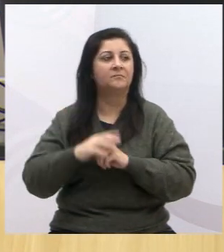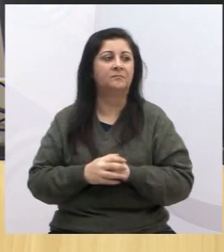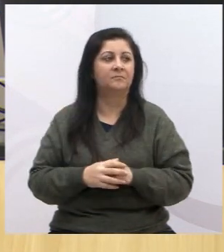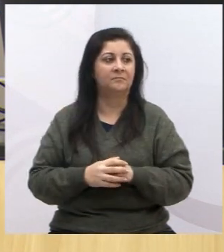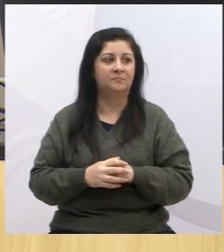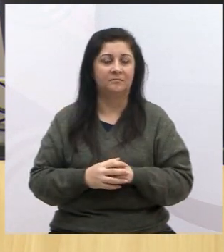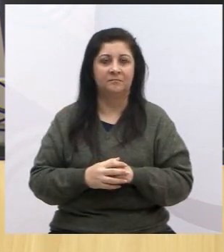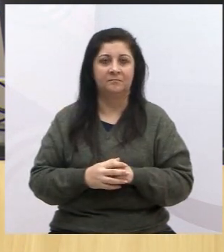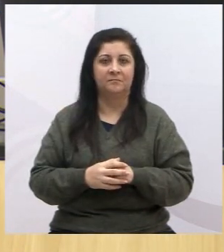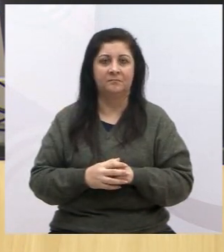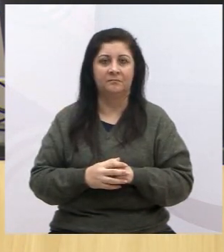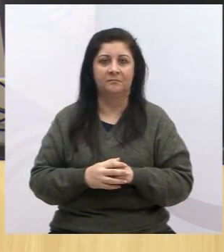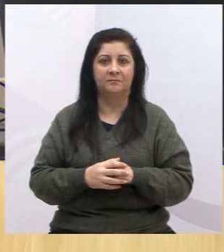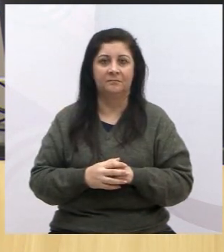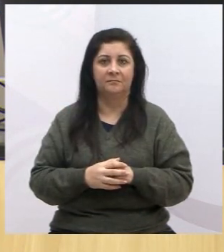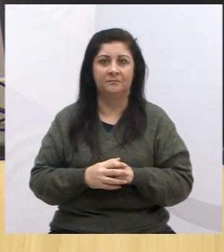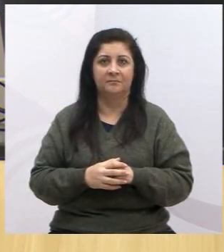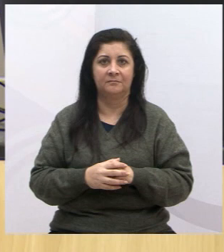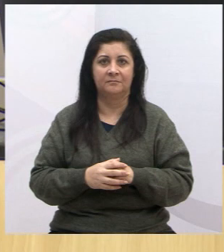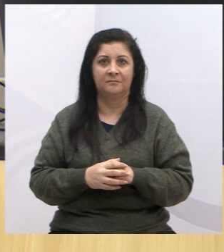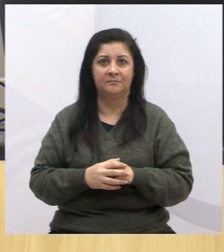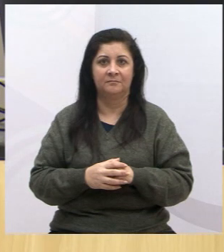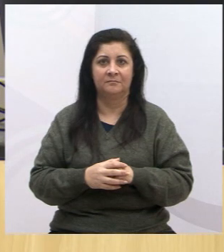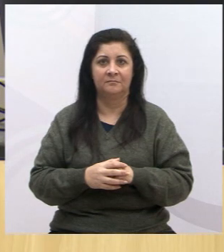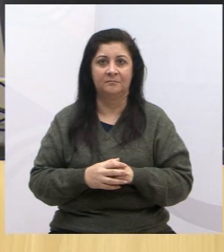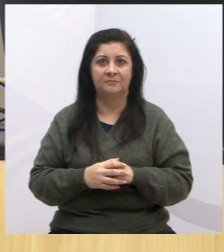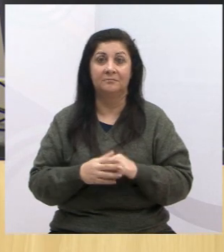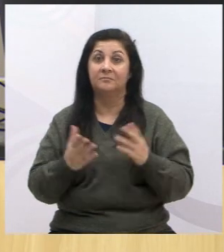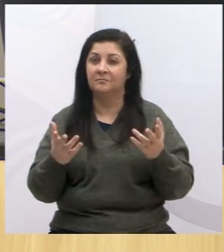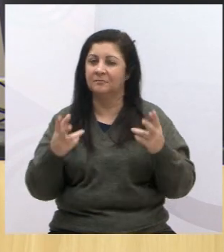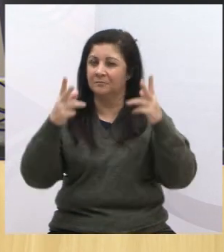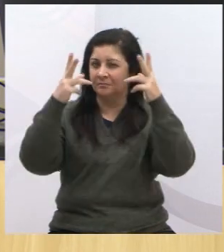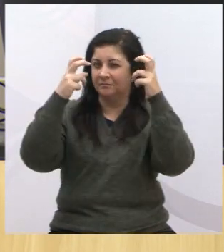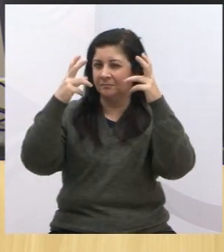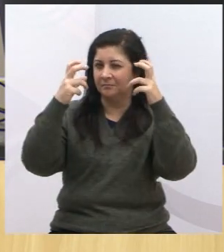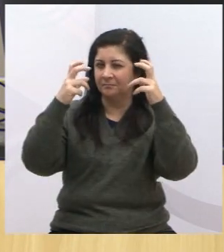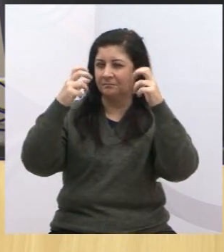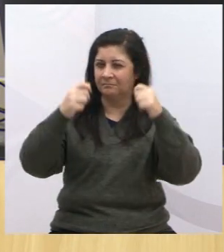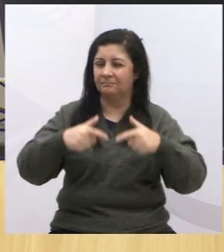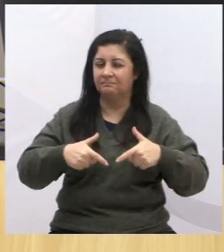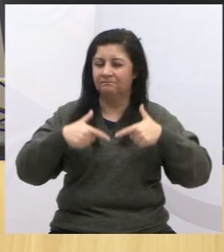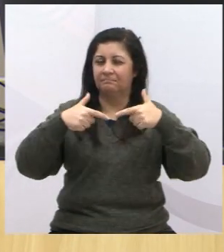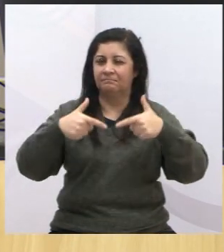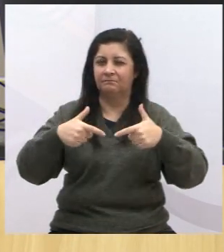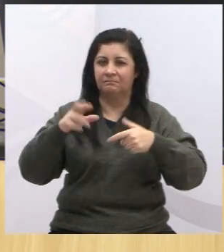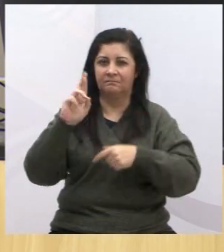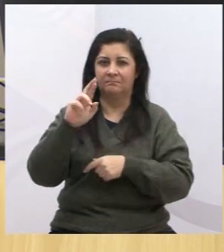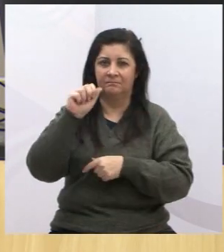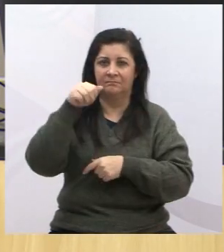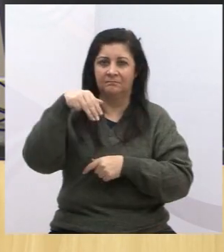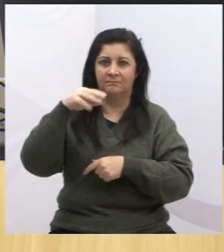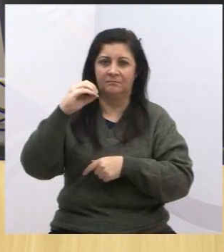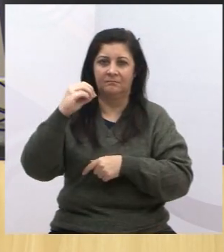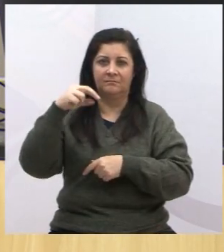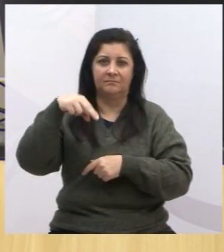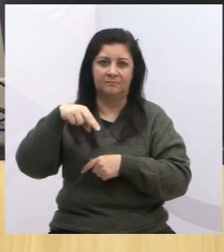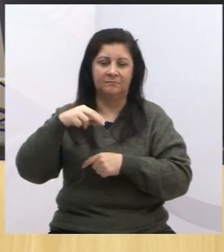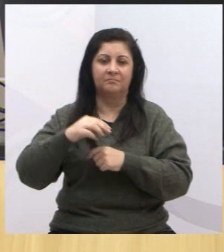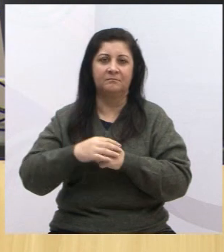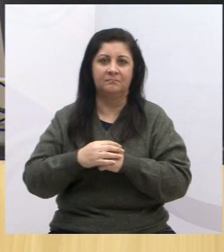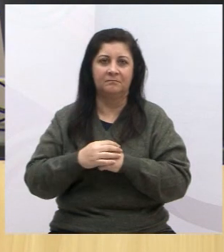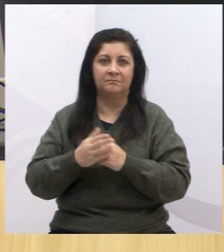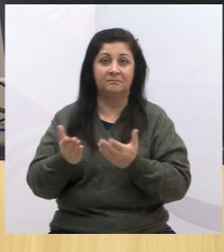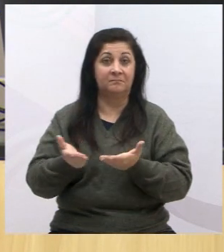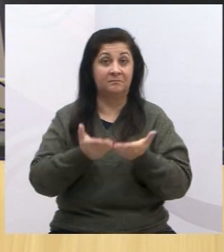Finalmente, frente ao reconhecido desempenho do atleta Pedro Ramon Amarillo, que obviamente exalta o nome de